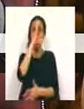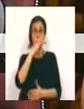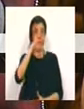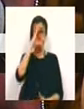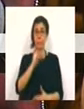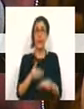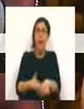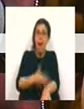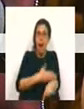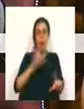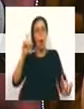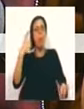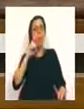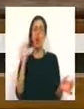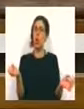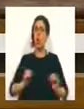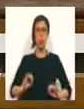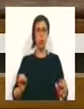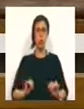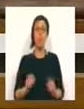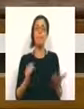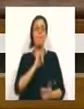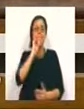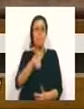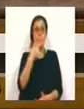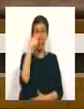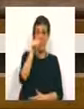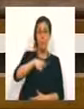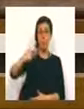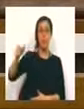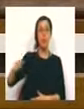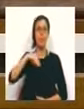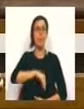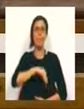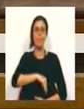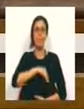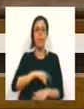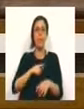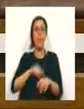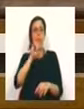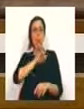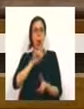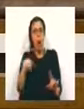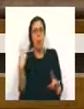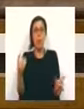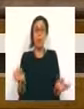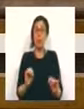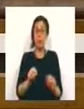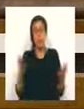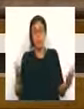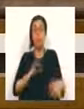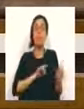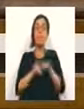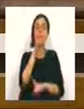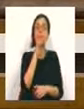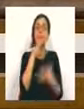soube atempadamente acautelar e que impedem os seus beneficiários de a receber a tempo. Senhoras e